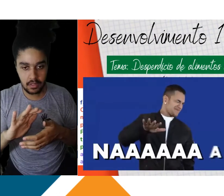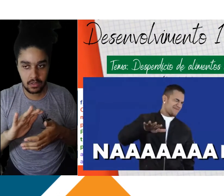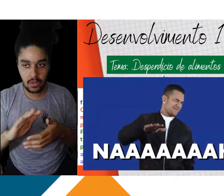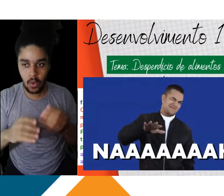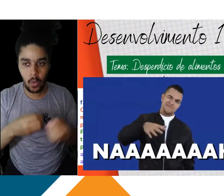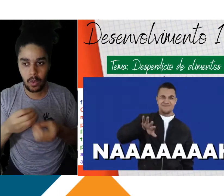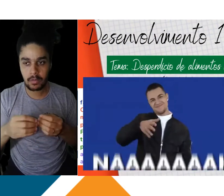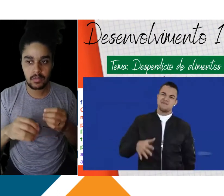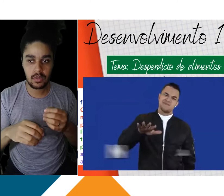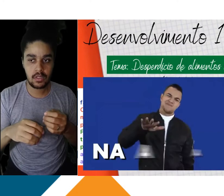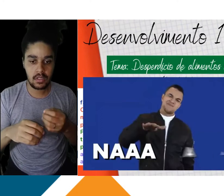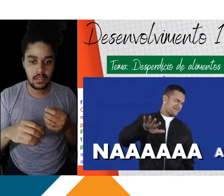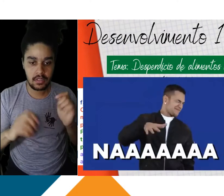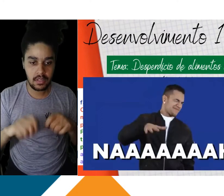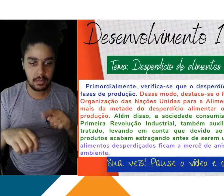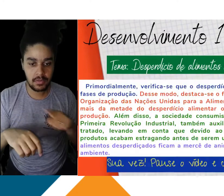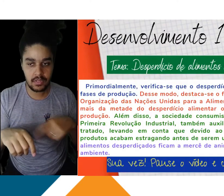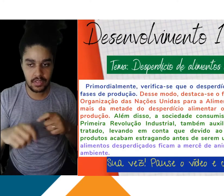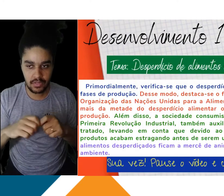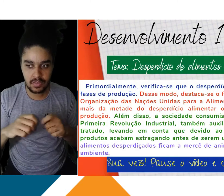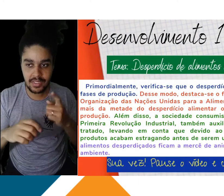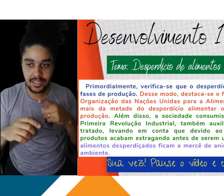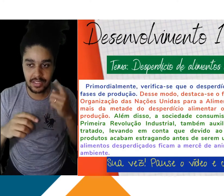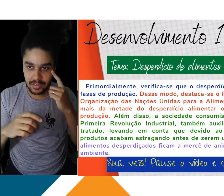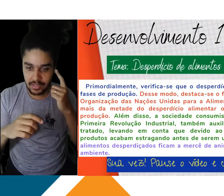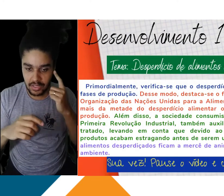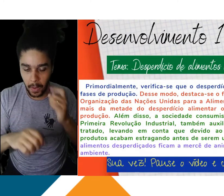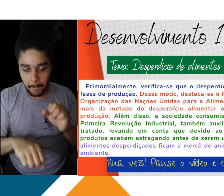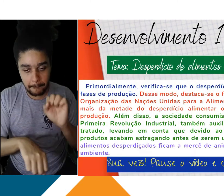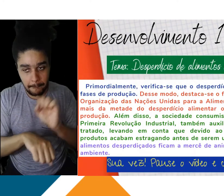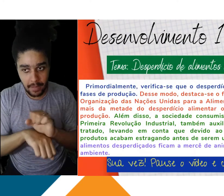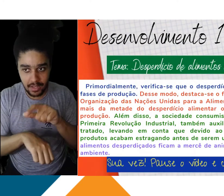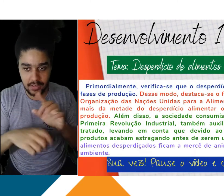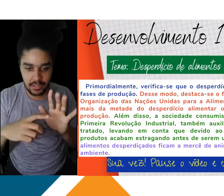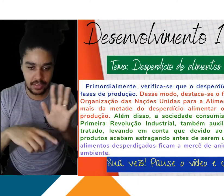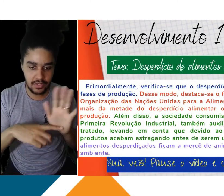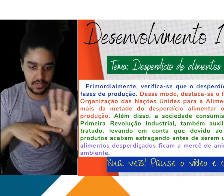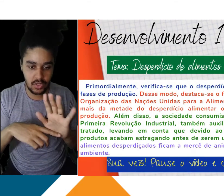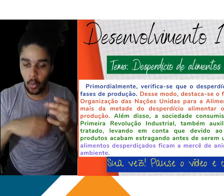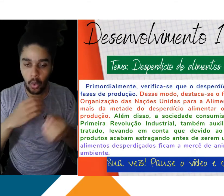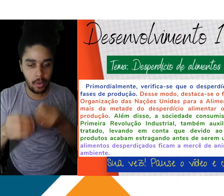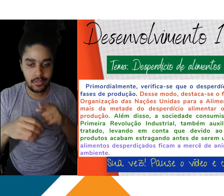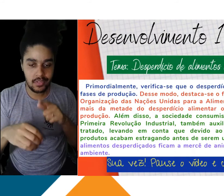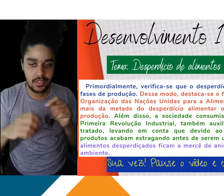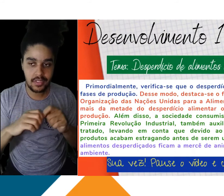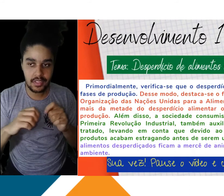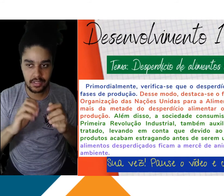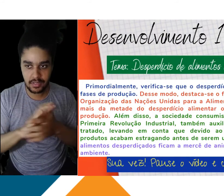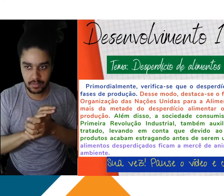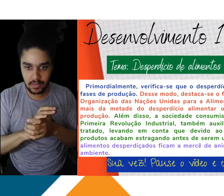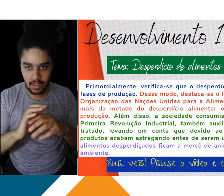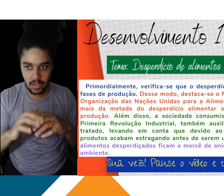mais ou menos, como você poderia solucionar esse empilhamento de ideias? Diz para mim. Pausa esse vídeo e soluciona. Como você faria